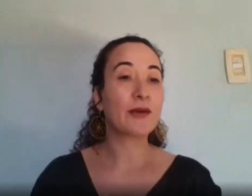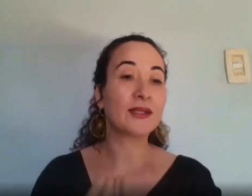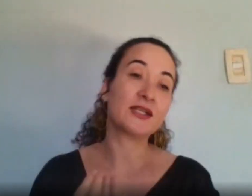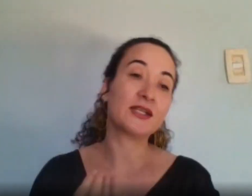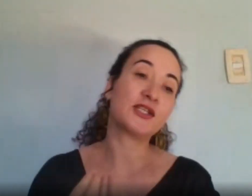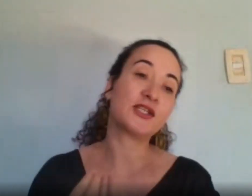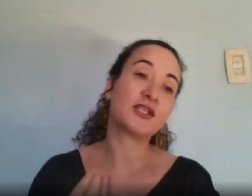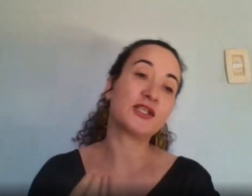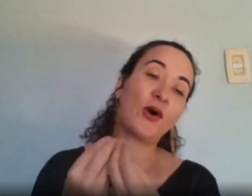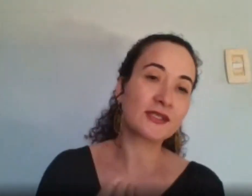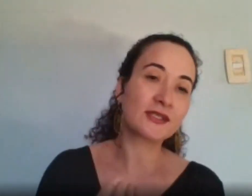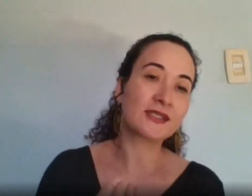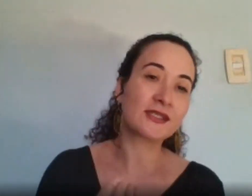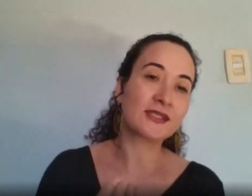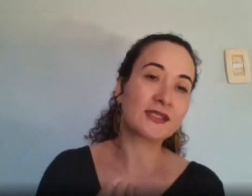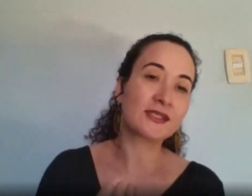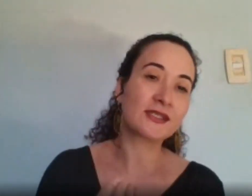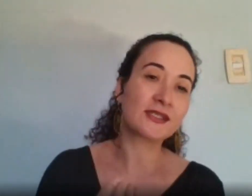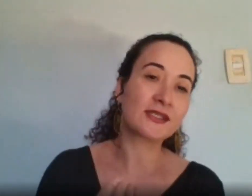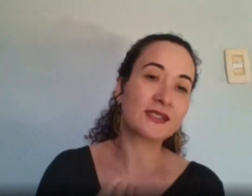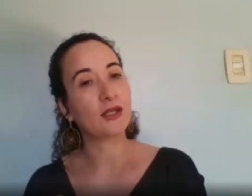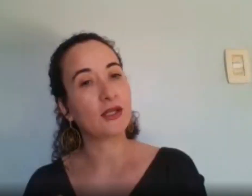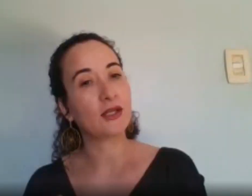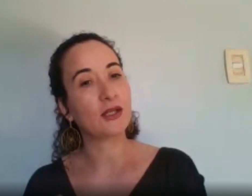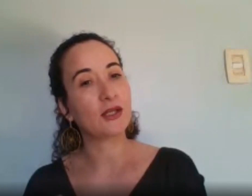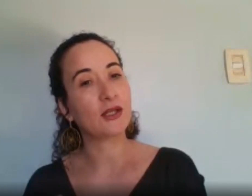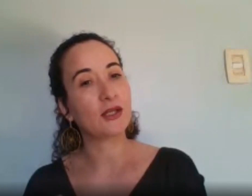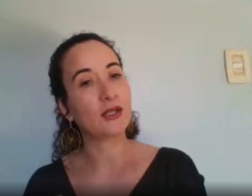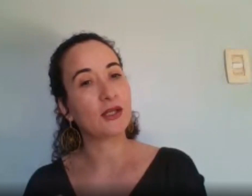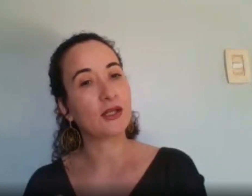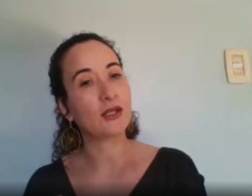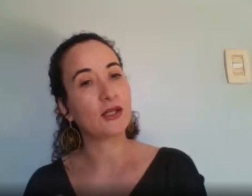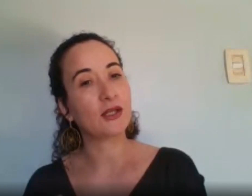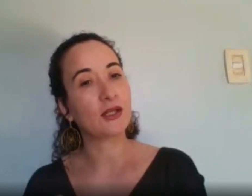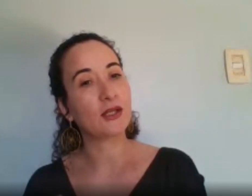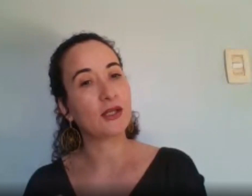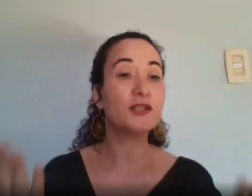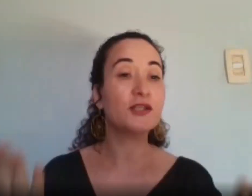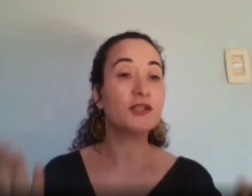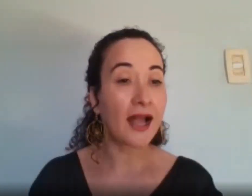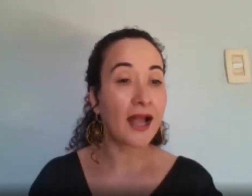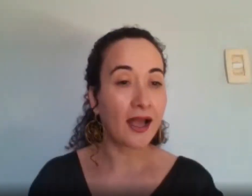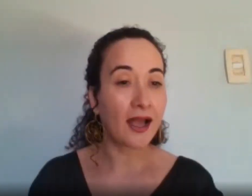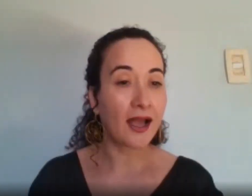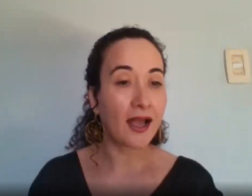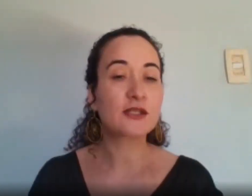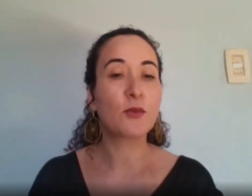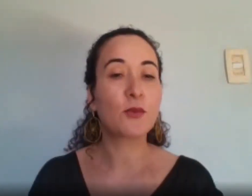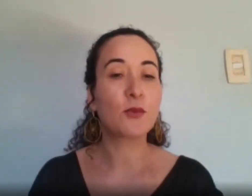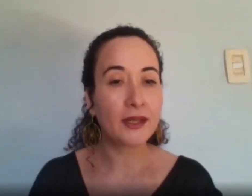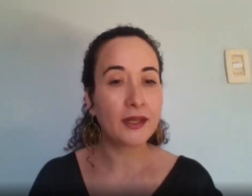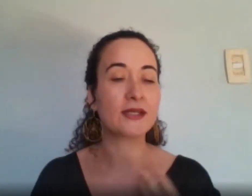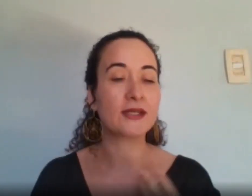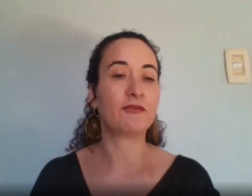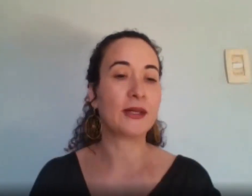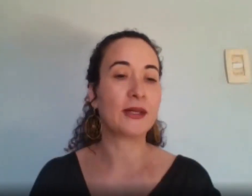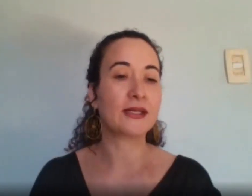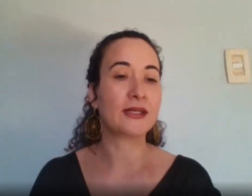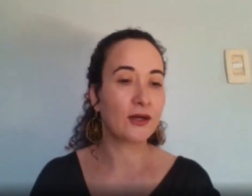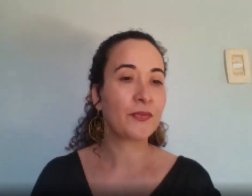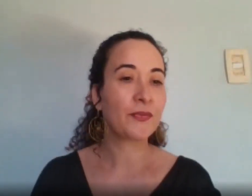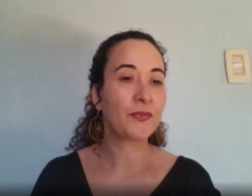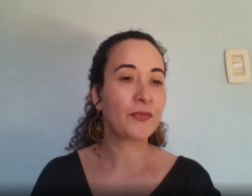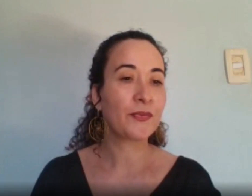já iniciaram a trajetória de docência, mesmo durante a graduação, e agora vão só solidificar esse momento,